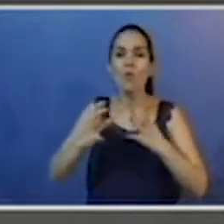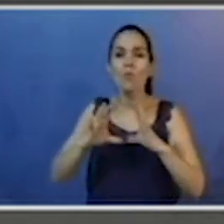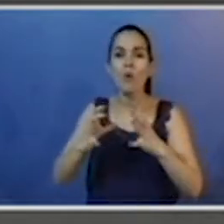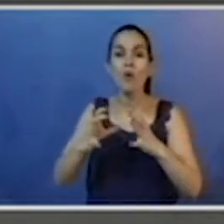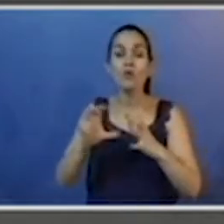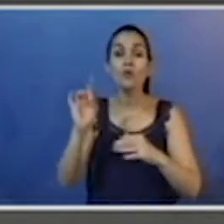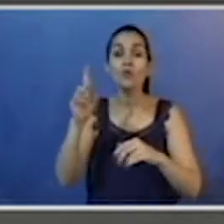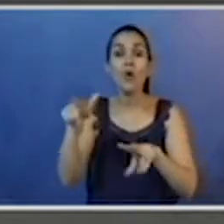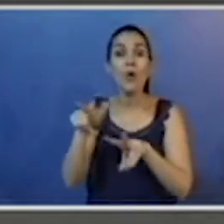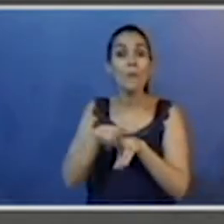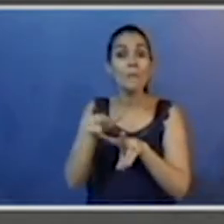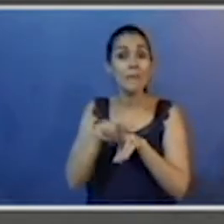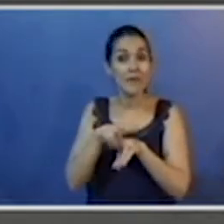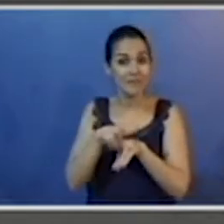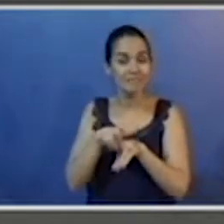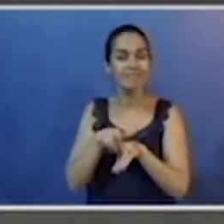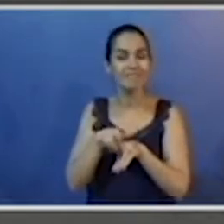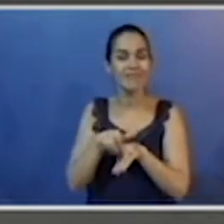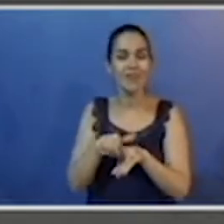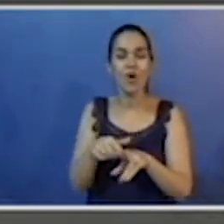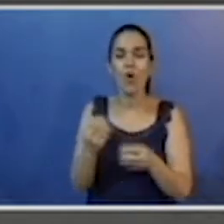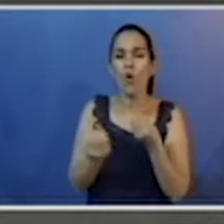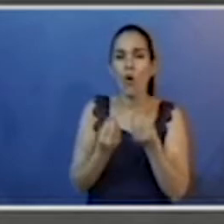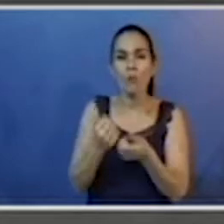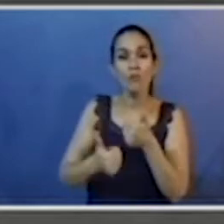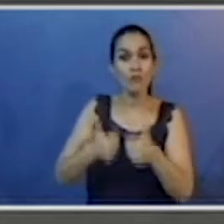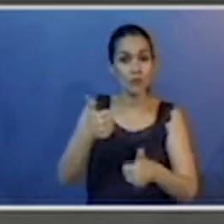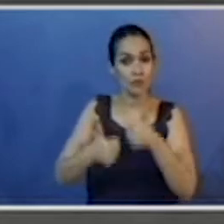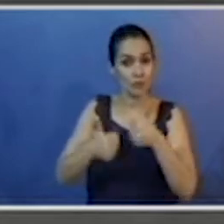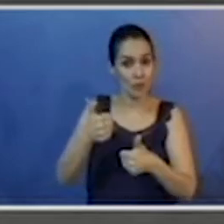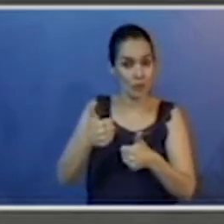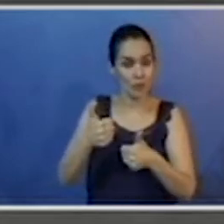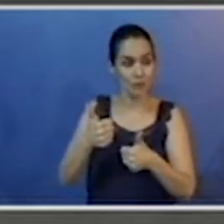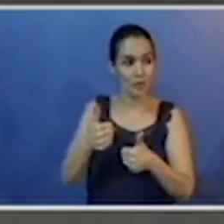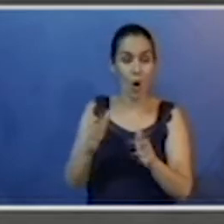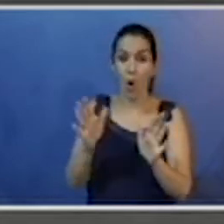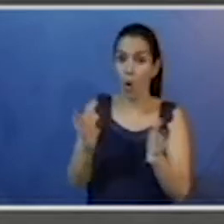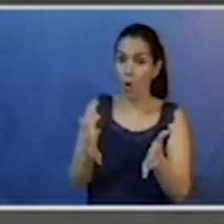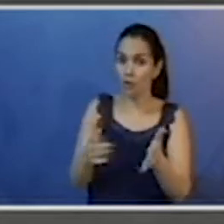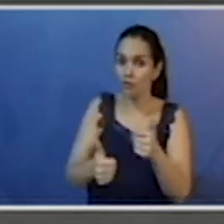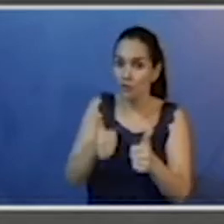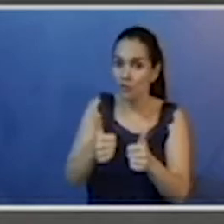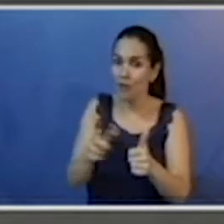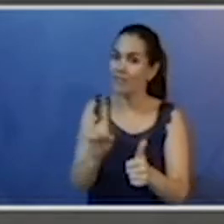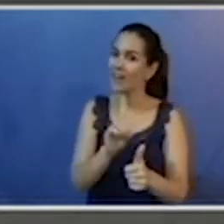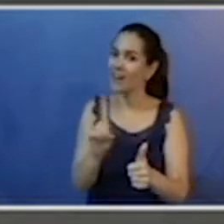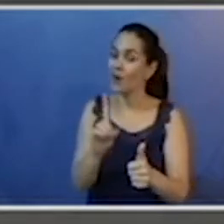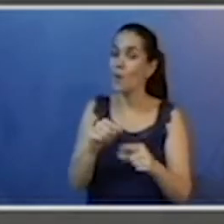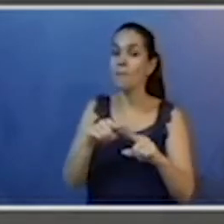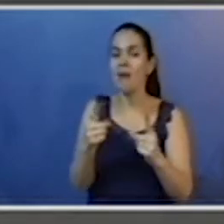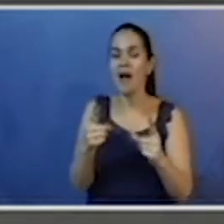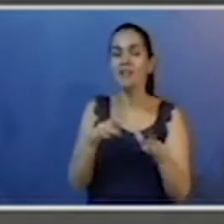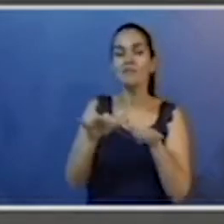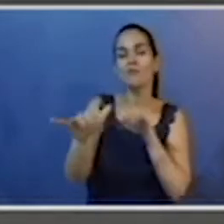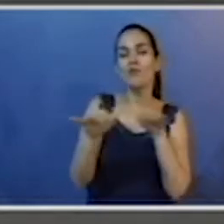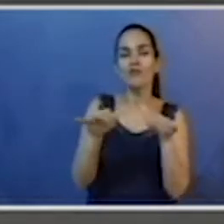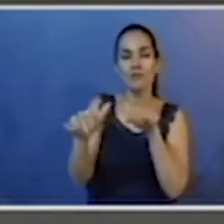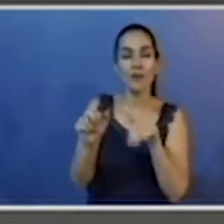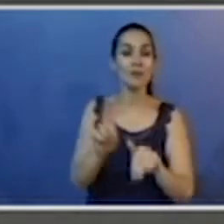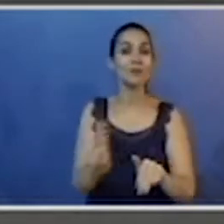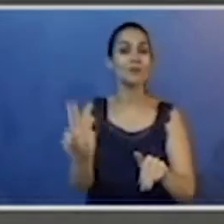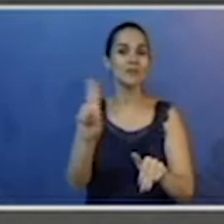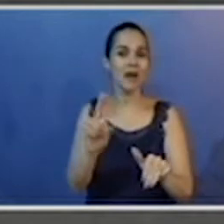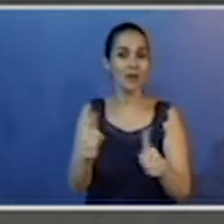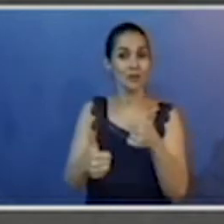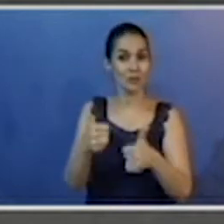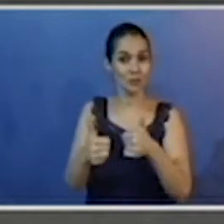apenas os nossos pés né baseado no esporte do futebol aonde nós não vamos jogar futebol Mas vamos fazer movimentos que são usados